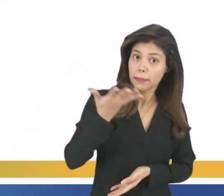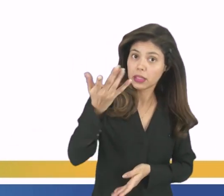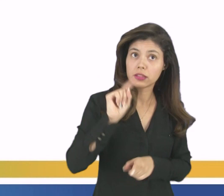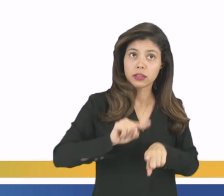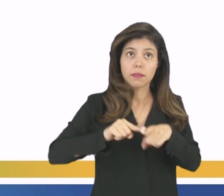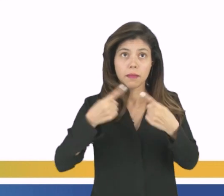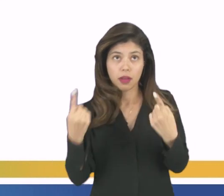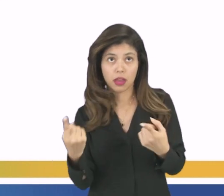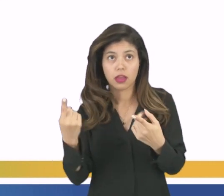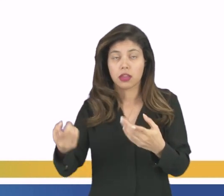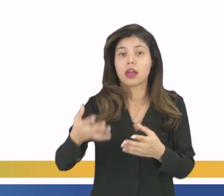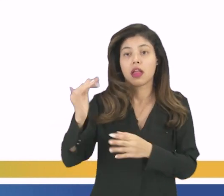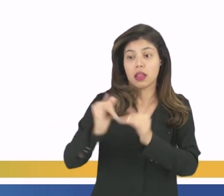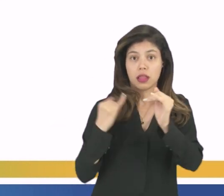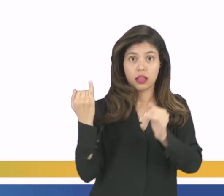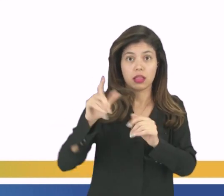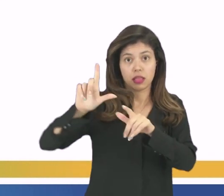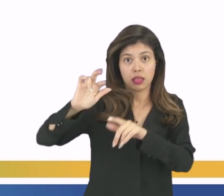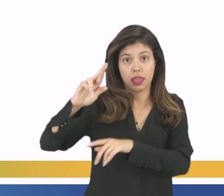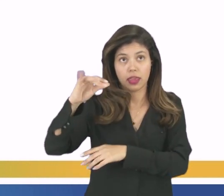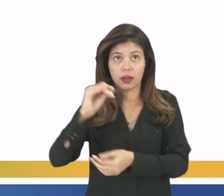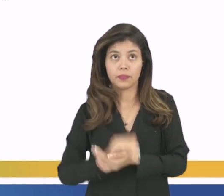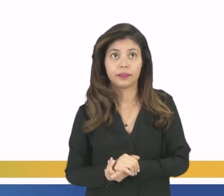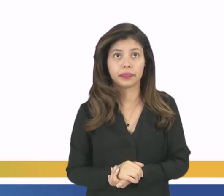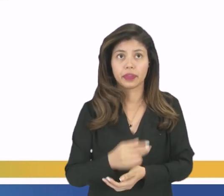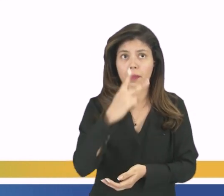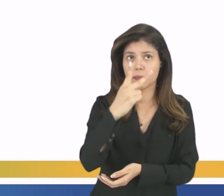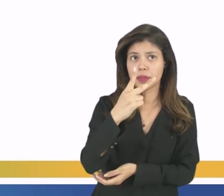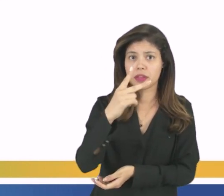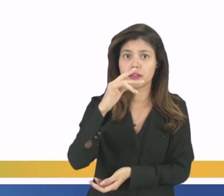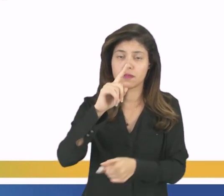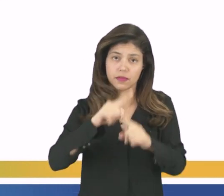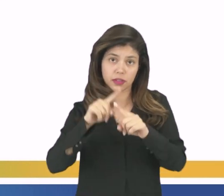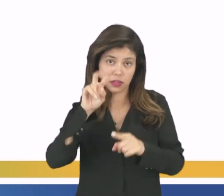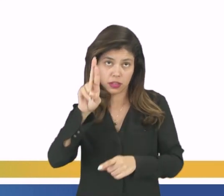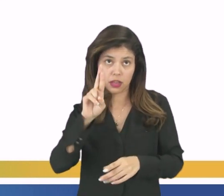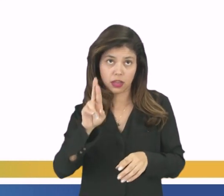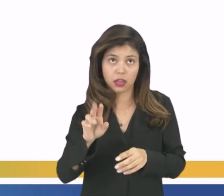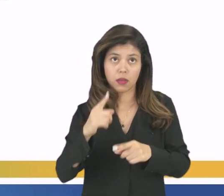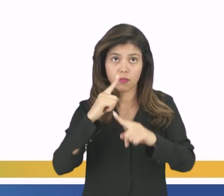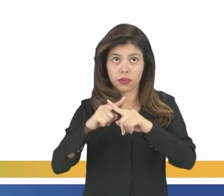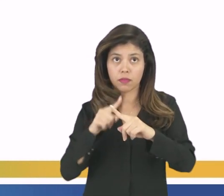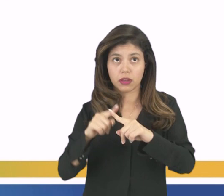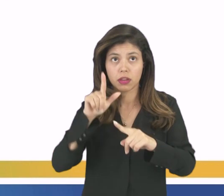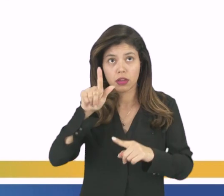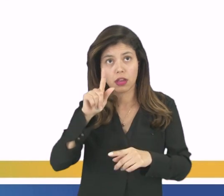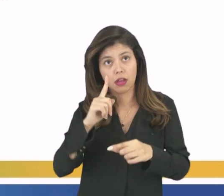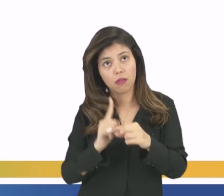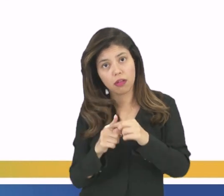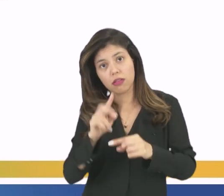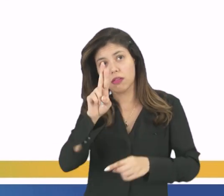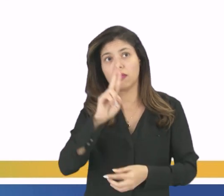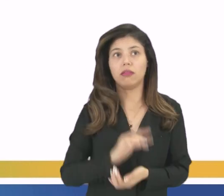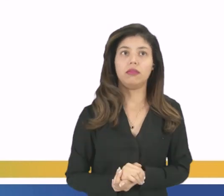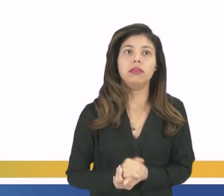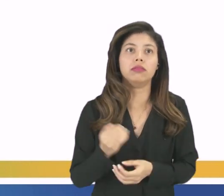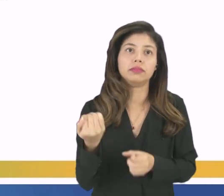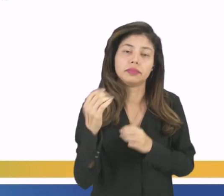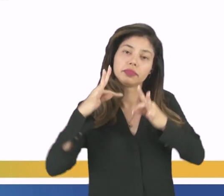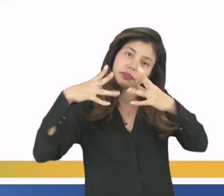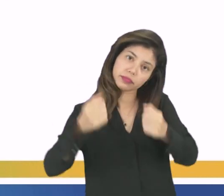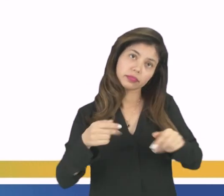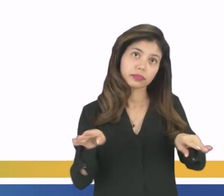área lateral, onde a gente vai ter isso daqui, ó, π vezes r, que multiplica g mais r. Onde eu tenho a área total, o π,